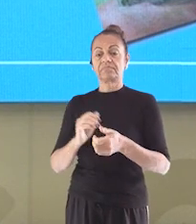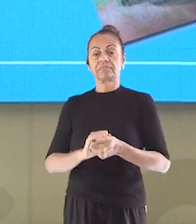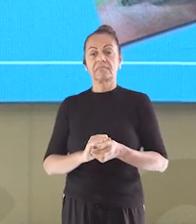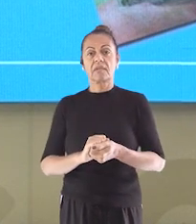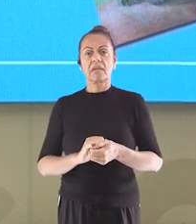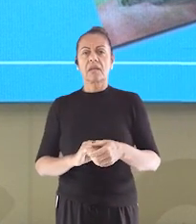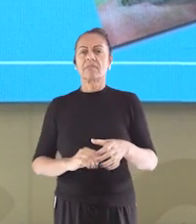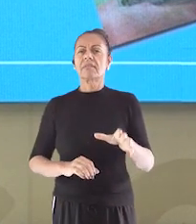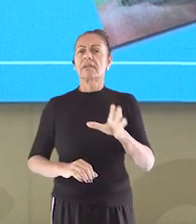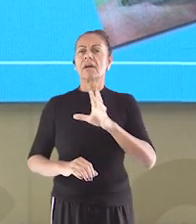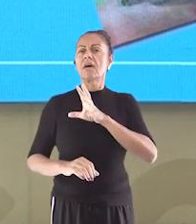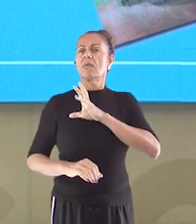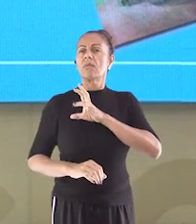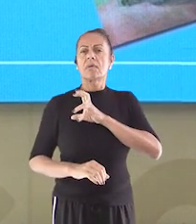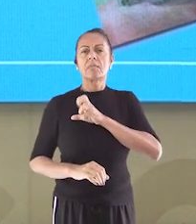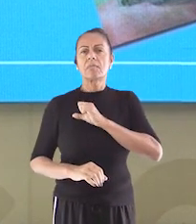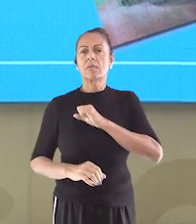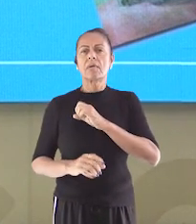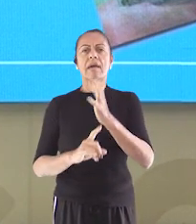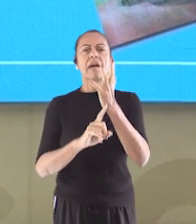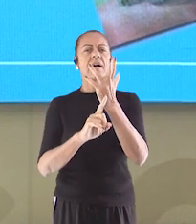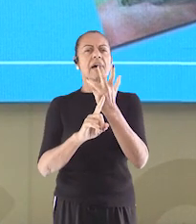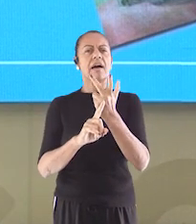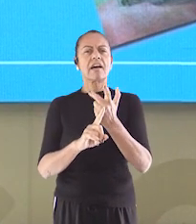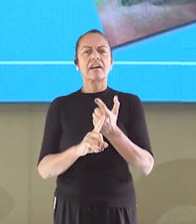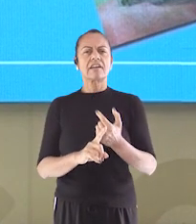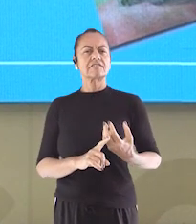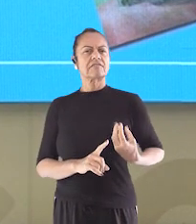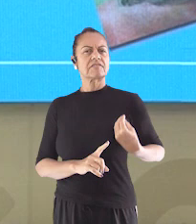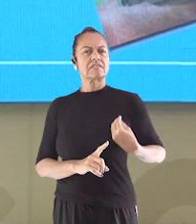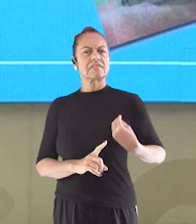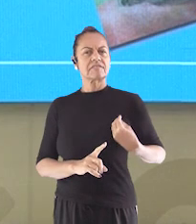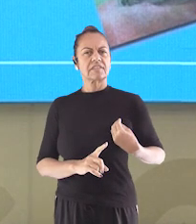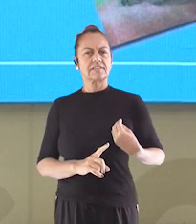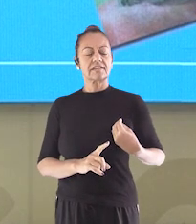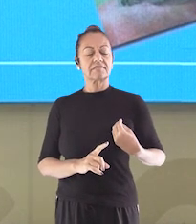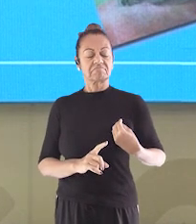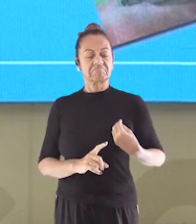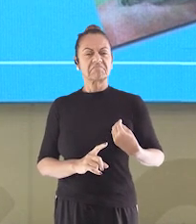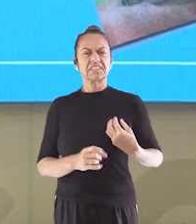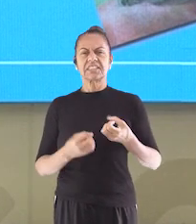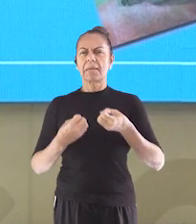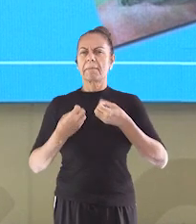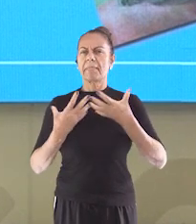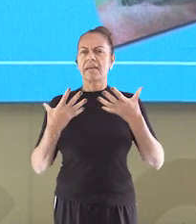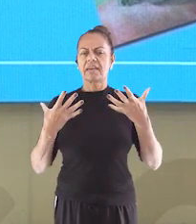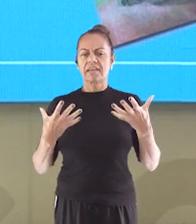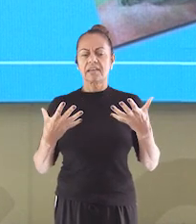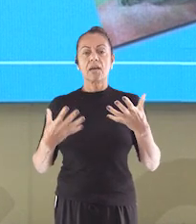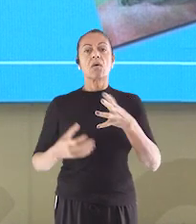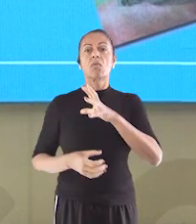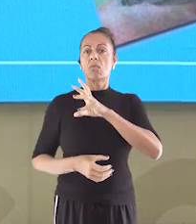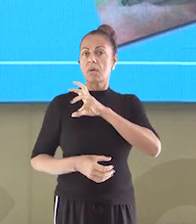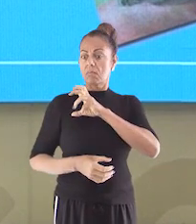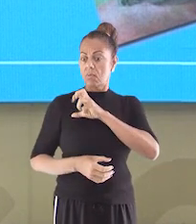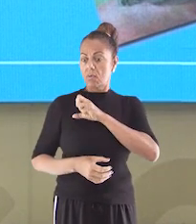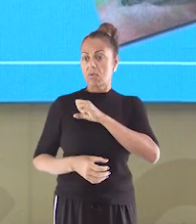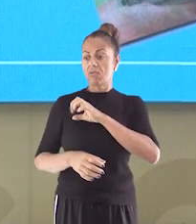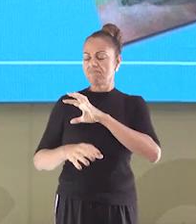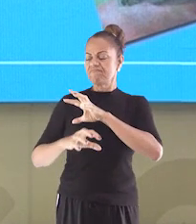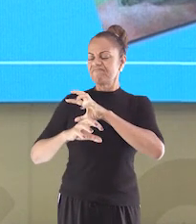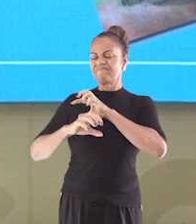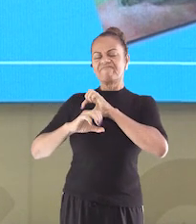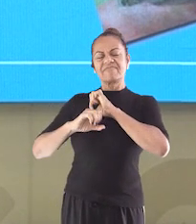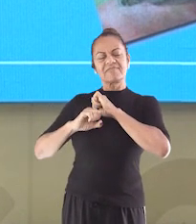ler? O amor é a arte de viver bem e estar bem. O amor